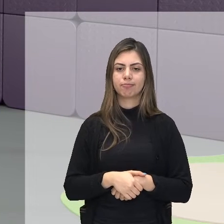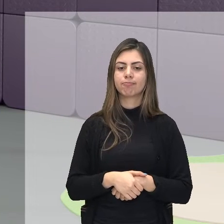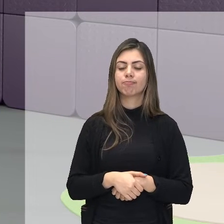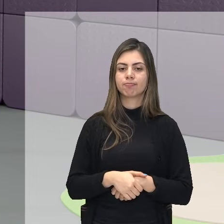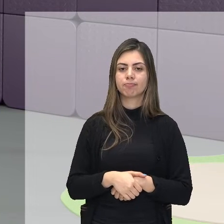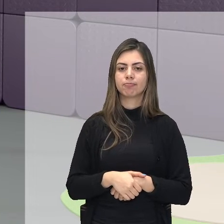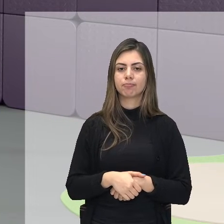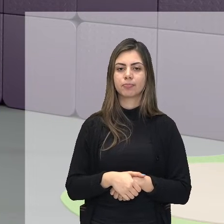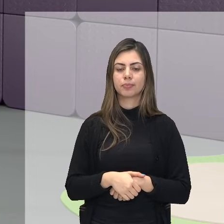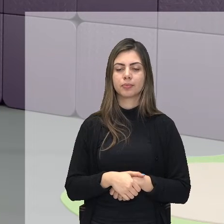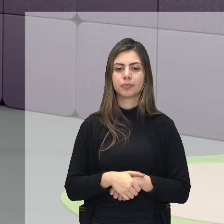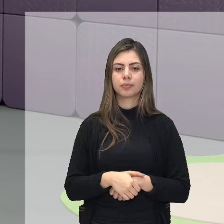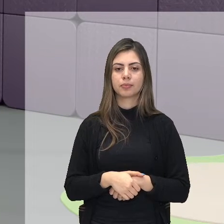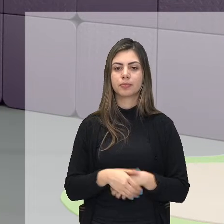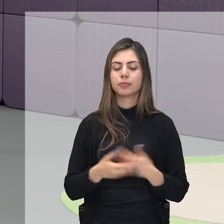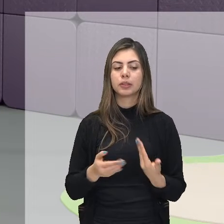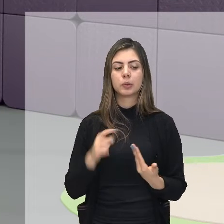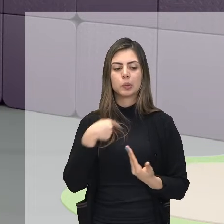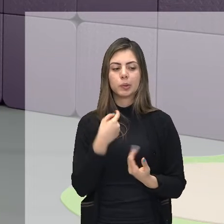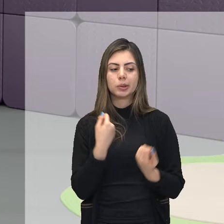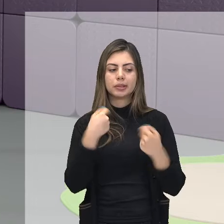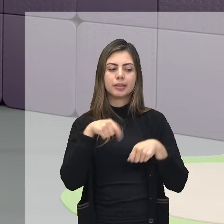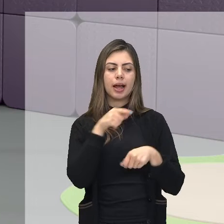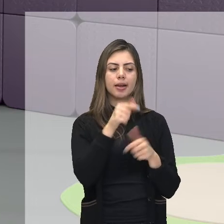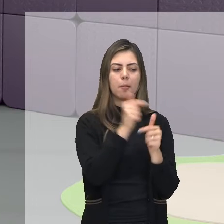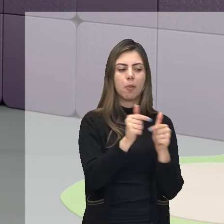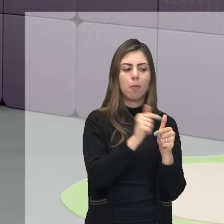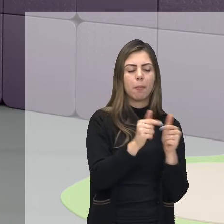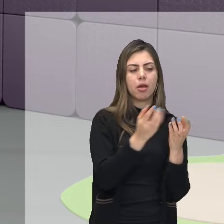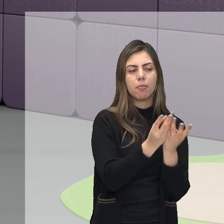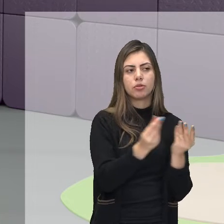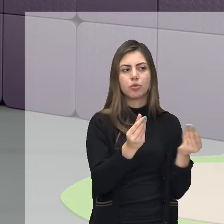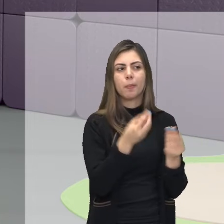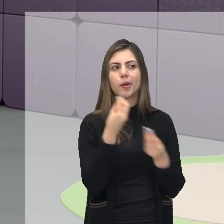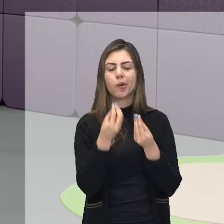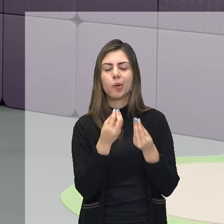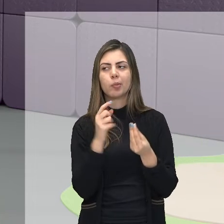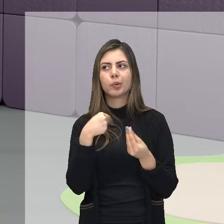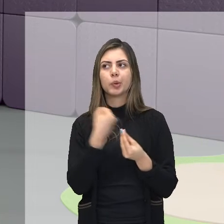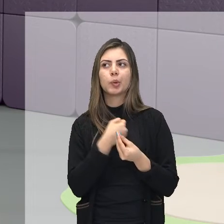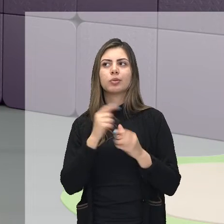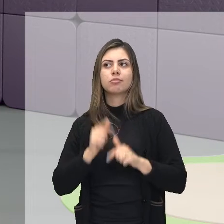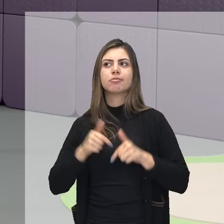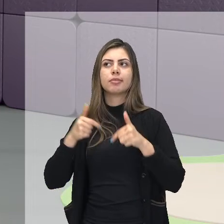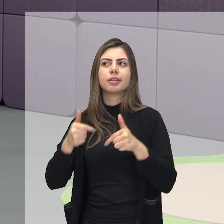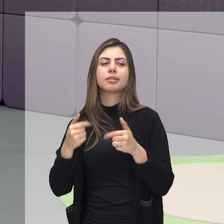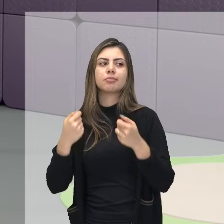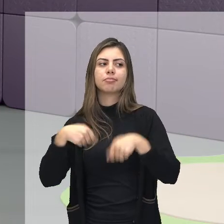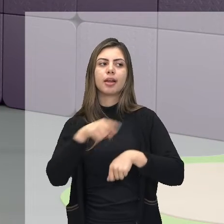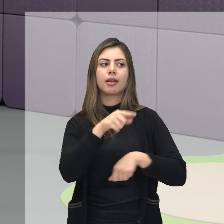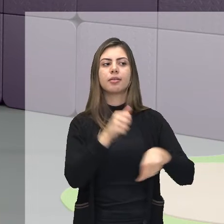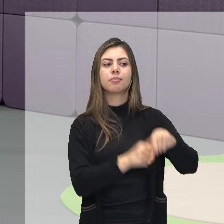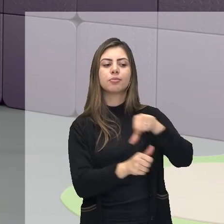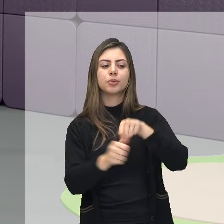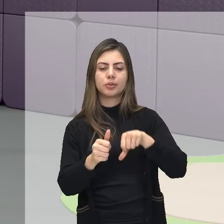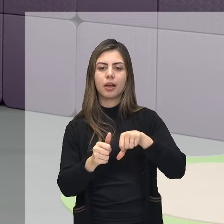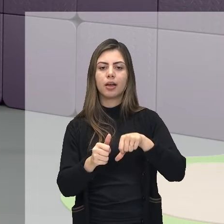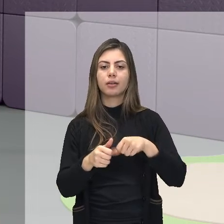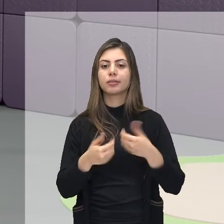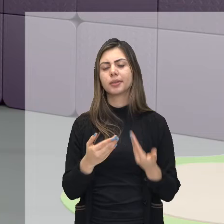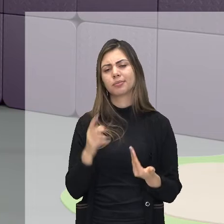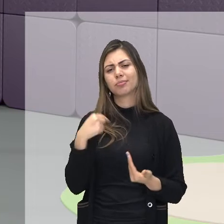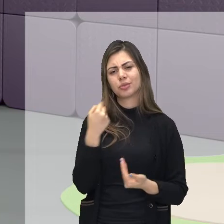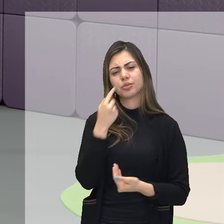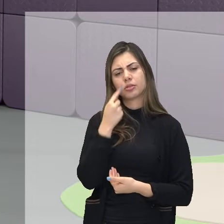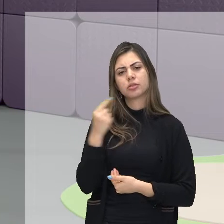mudar esse cenário, né? O que a gente vem fazendo, na verdade, para mudar esse cenário? Porque a gente viu aí